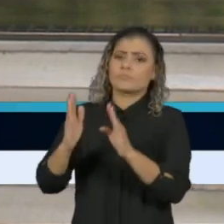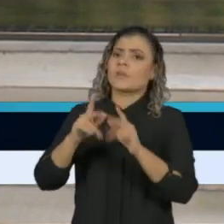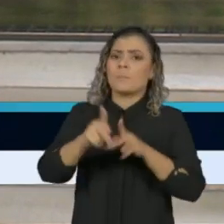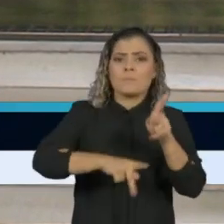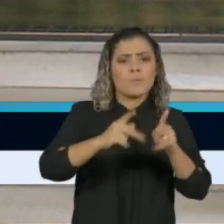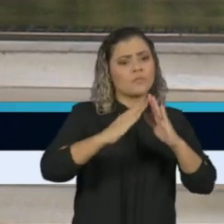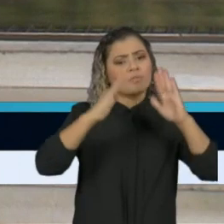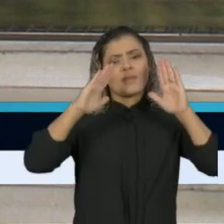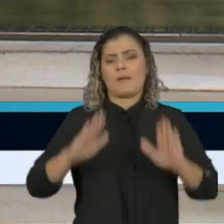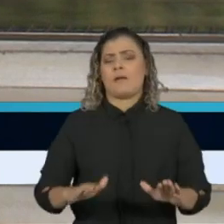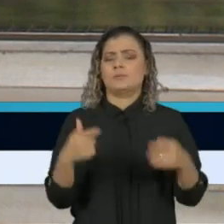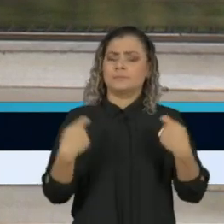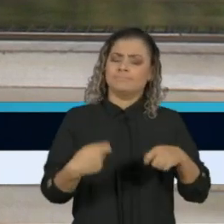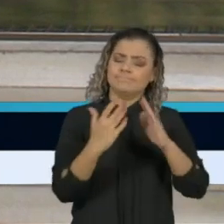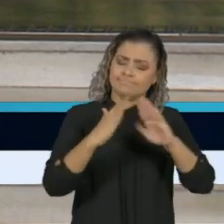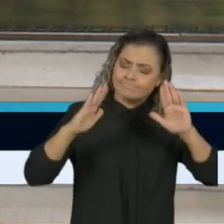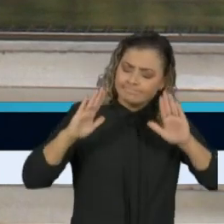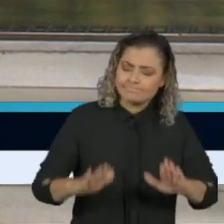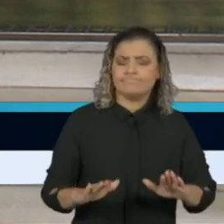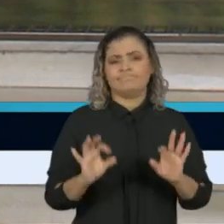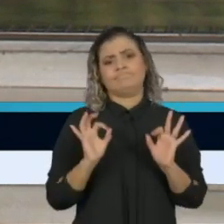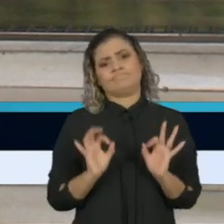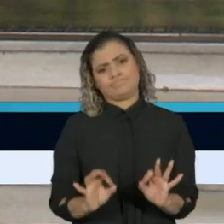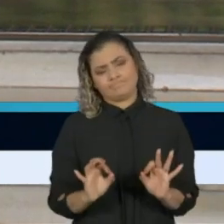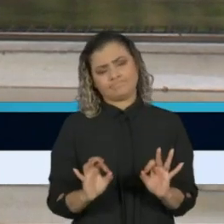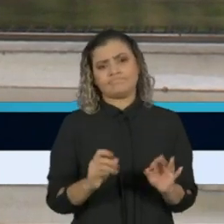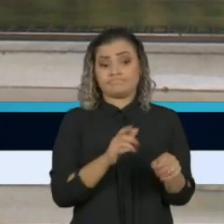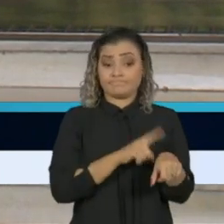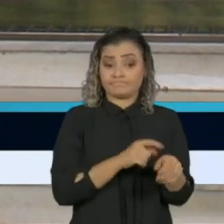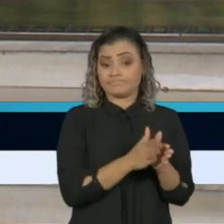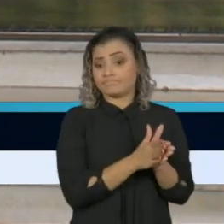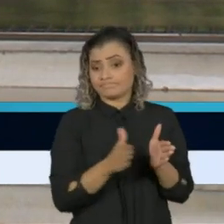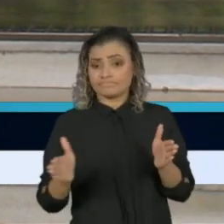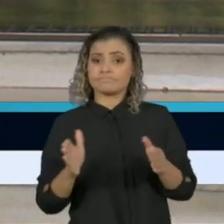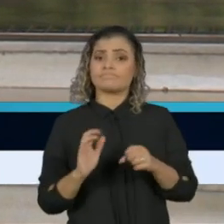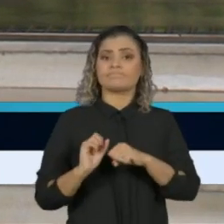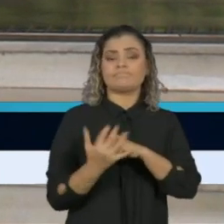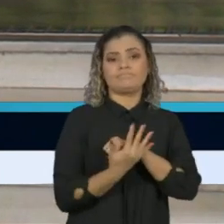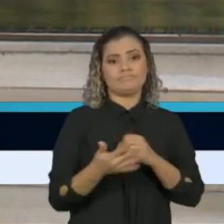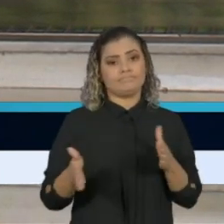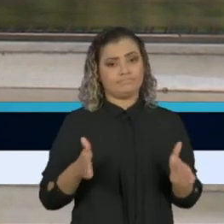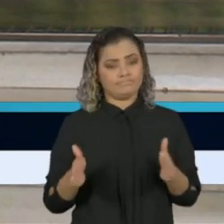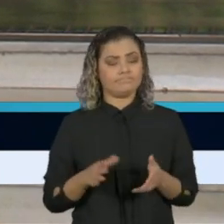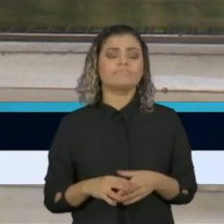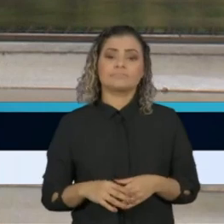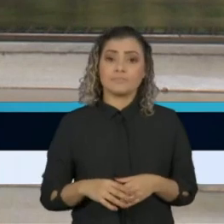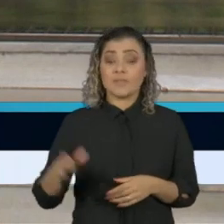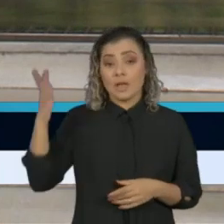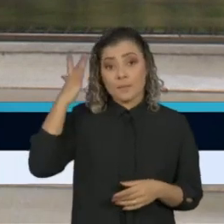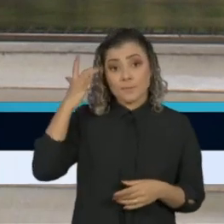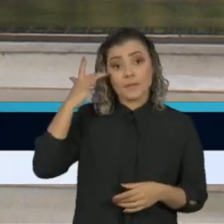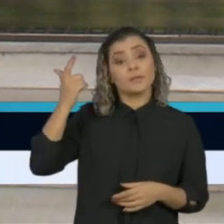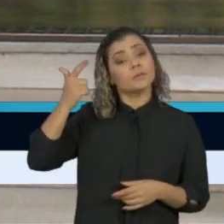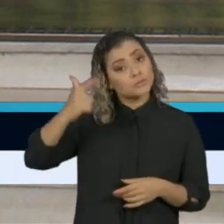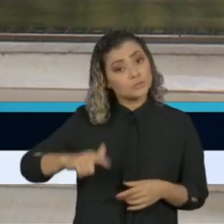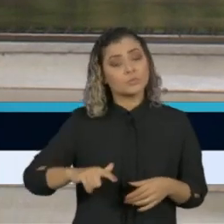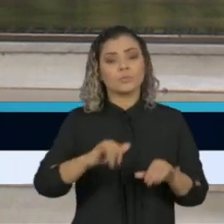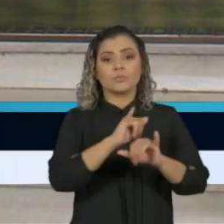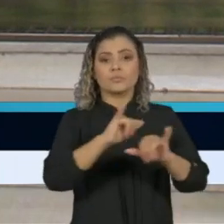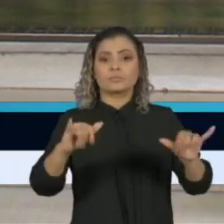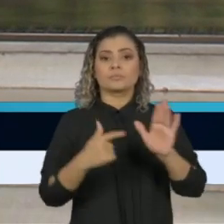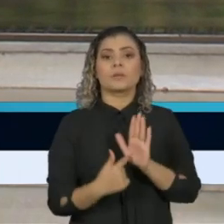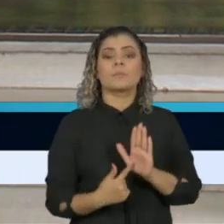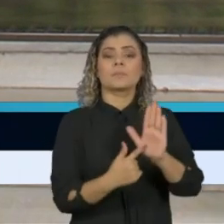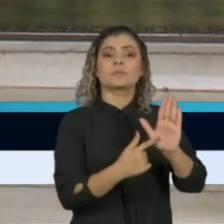população a permanecerem em casa durante o período da pandemia. Amanhã nós vamos, inclusive,